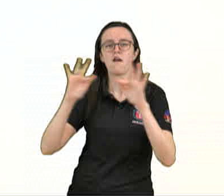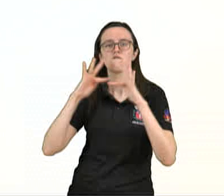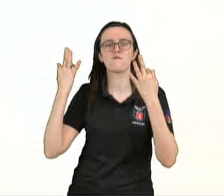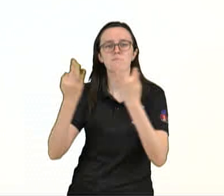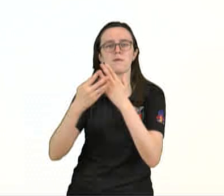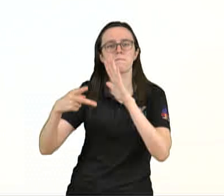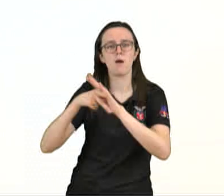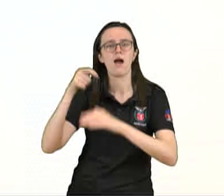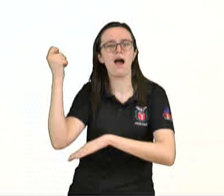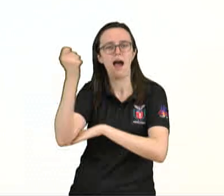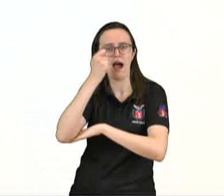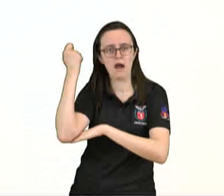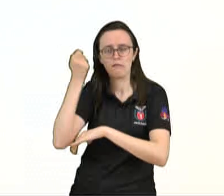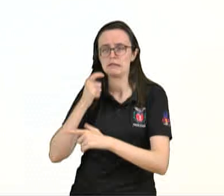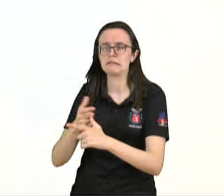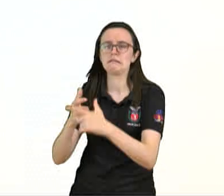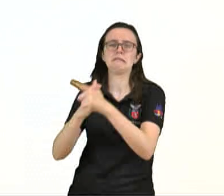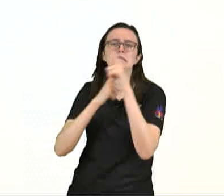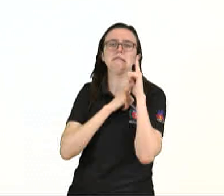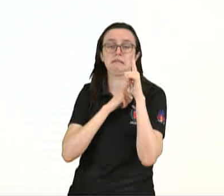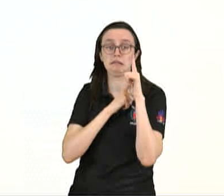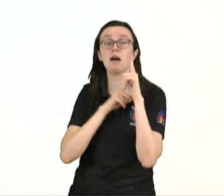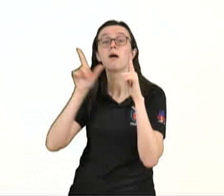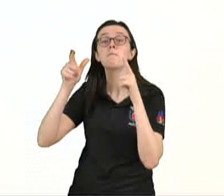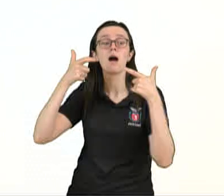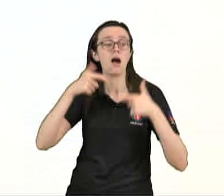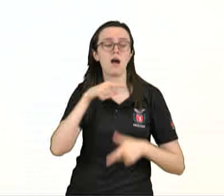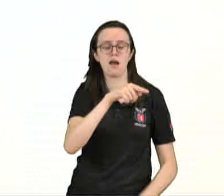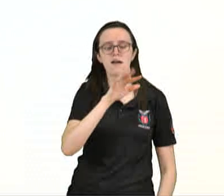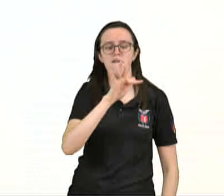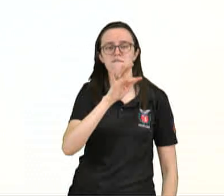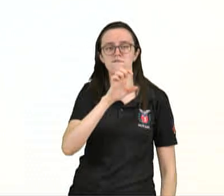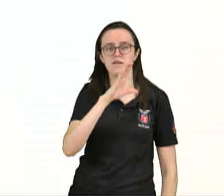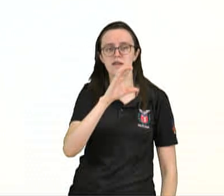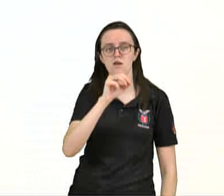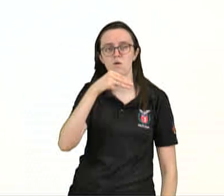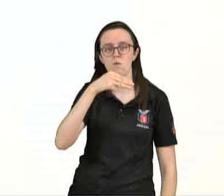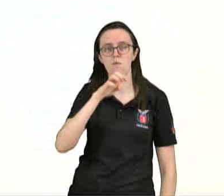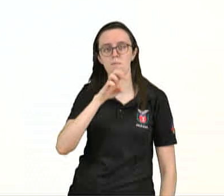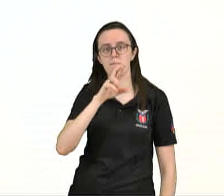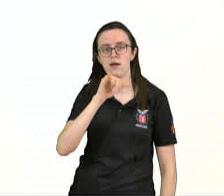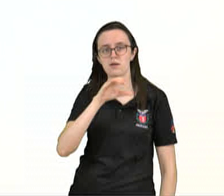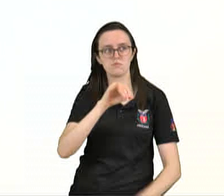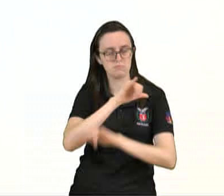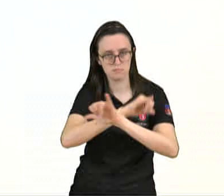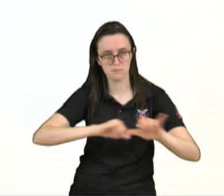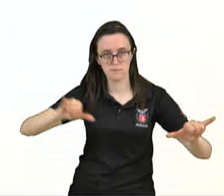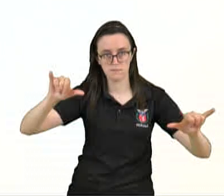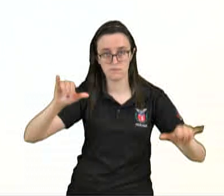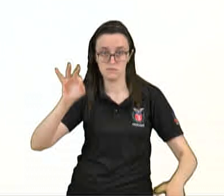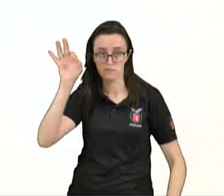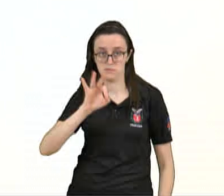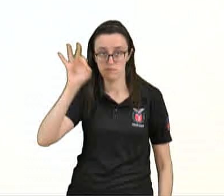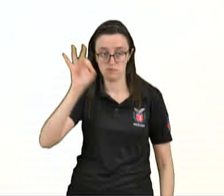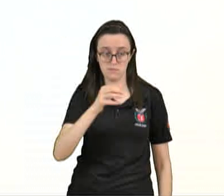gaúchas endividadas segundo Fecomércio. Taxa subiu de